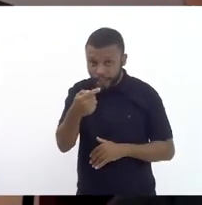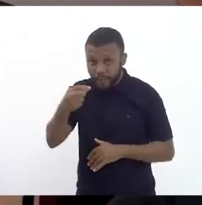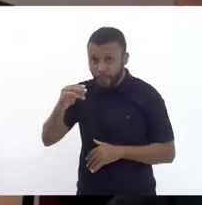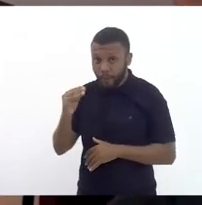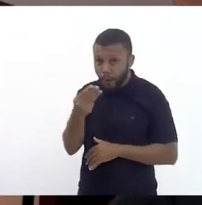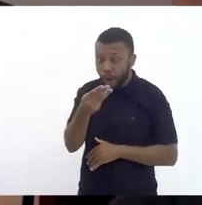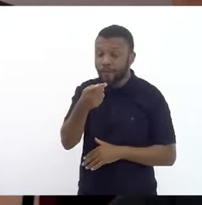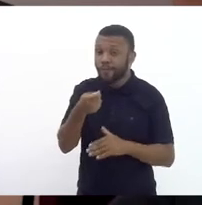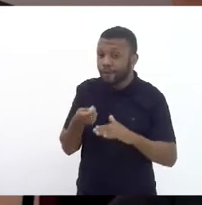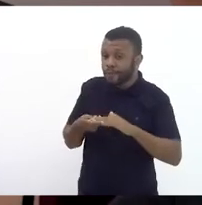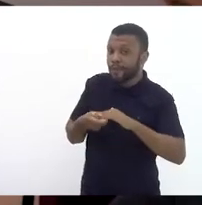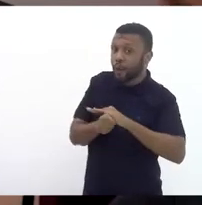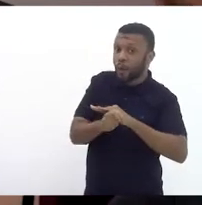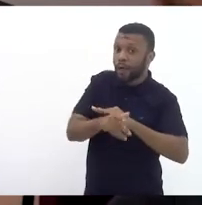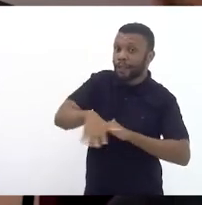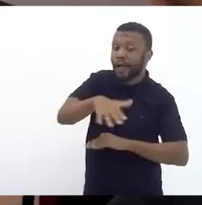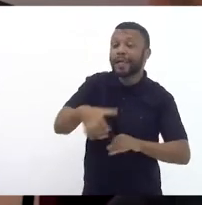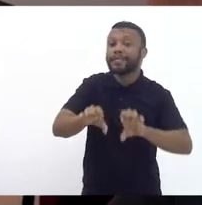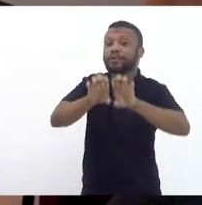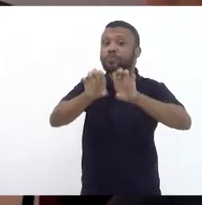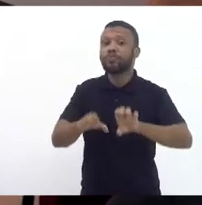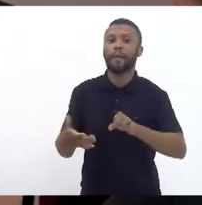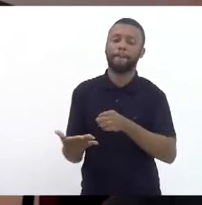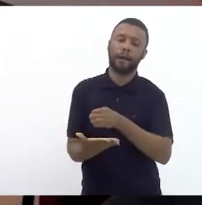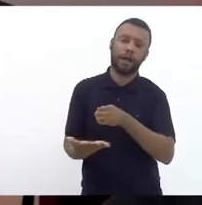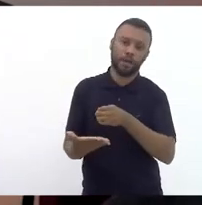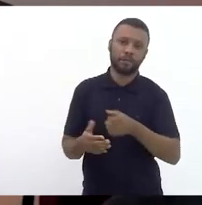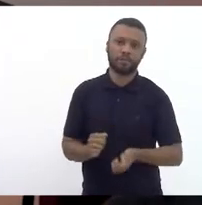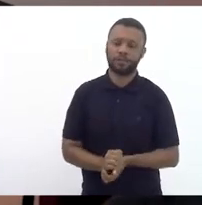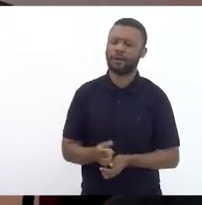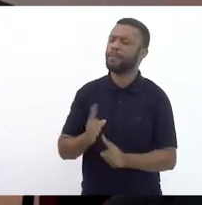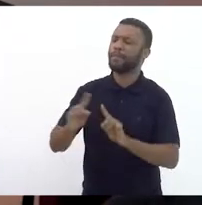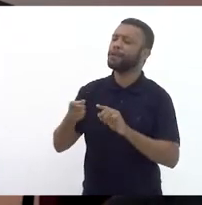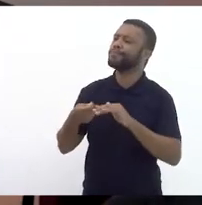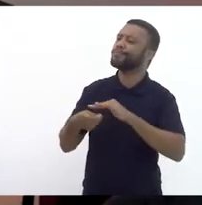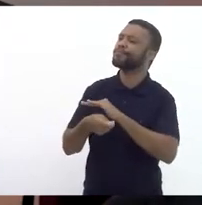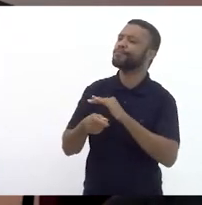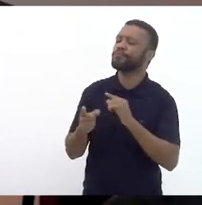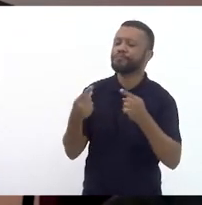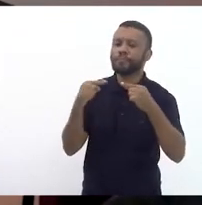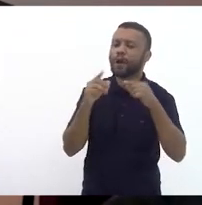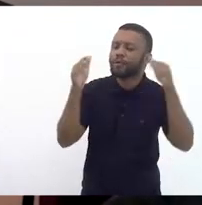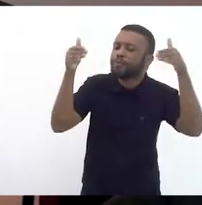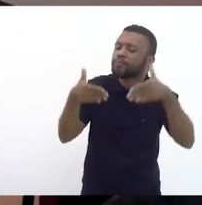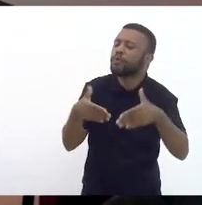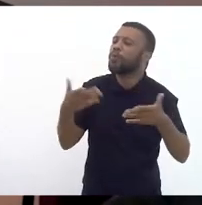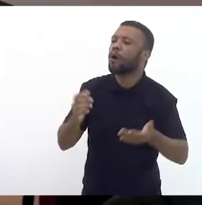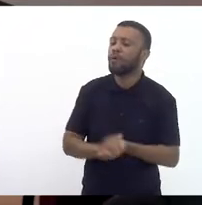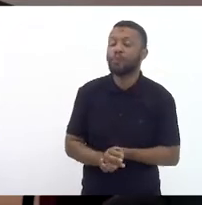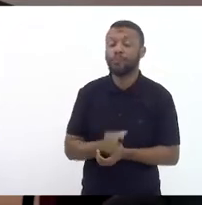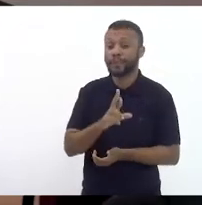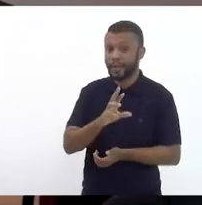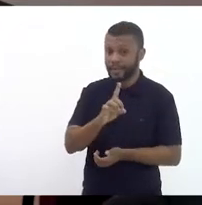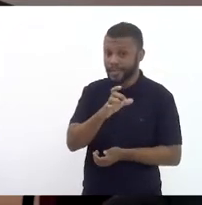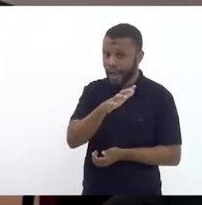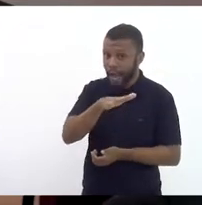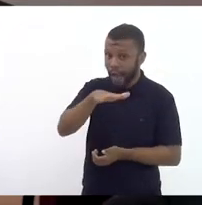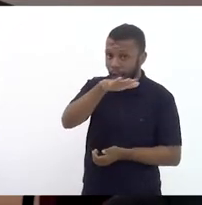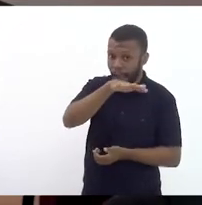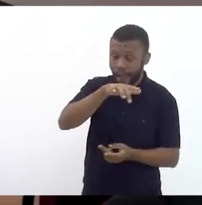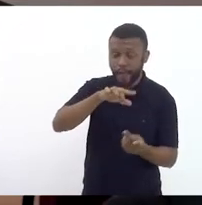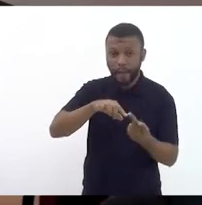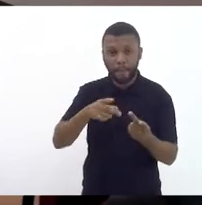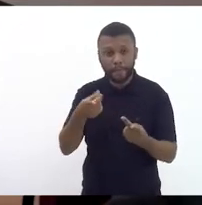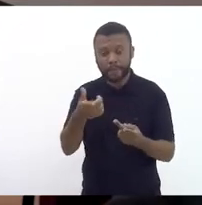em infraestrutura. Sim. E alocado em que item de infraestrutura? Você tem? Rede aérea, via permanente, que é